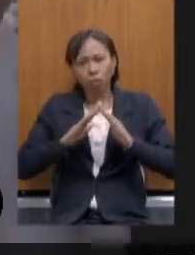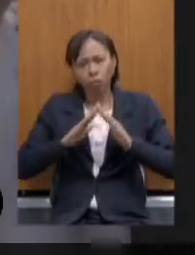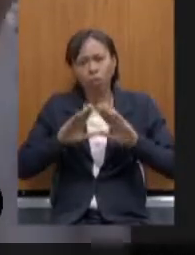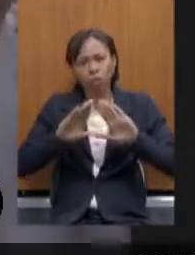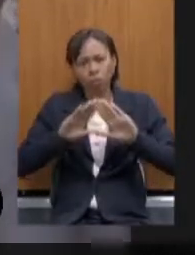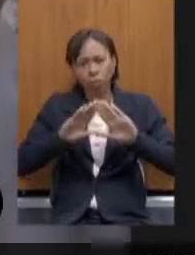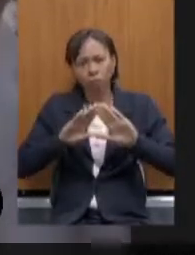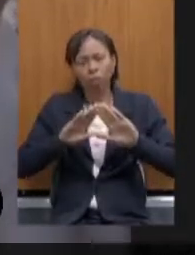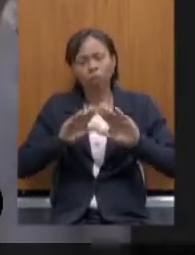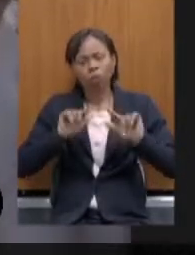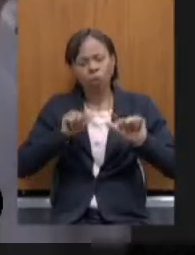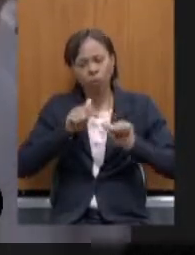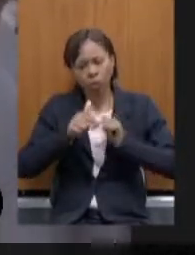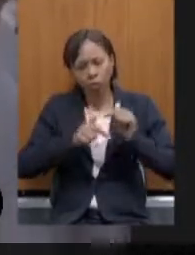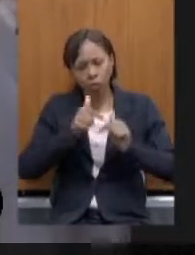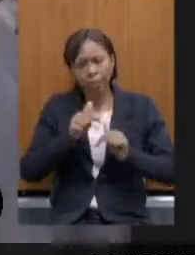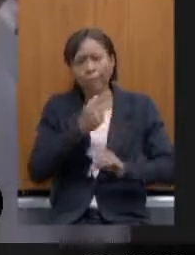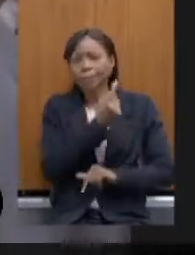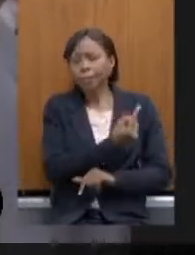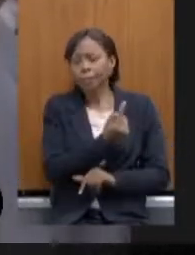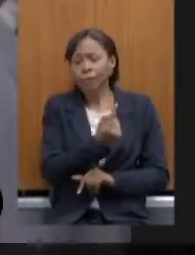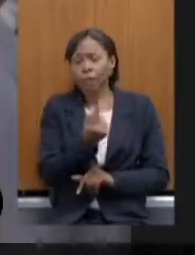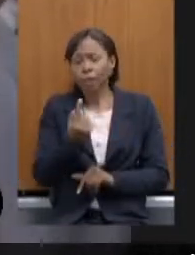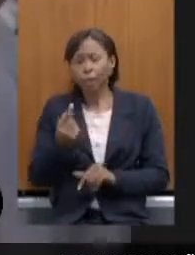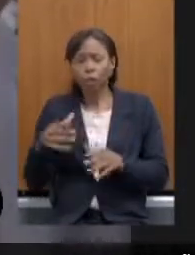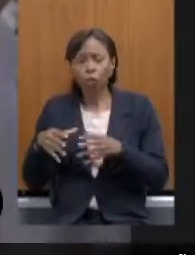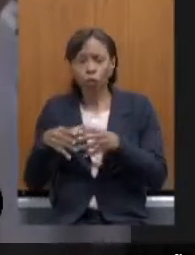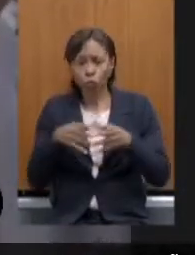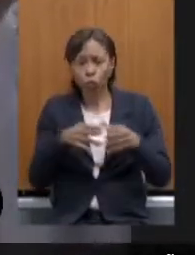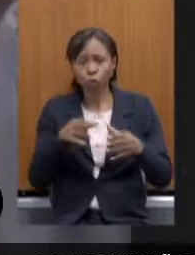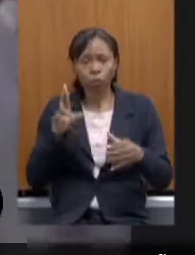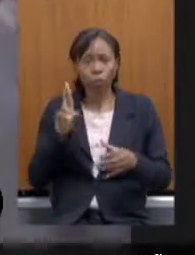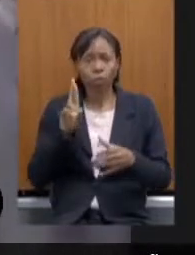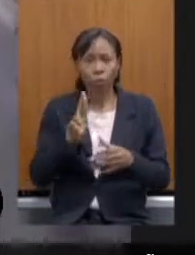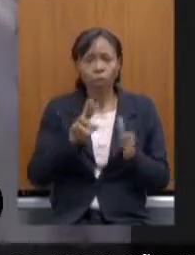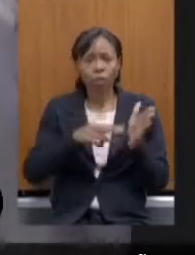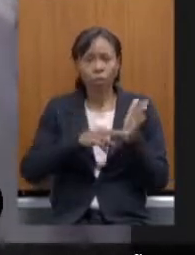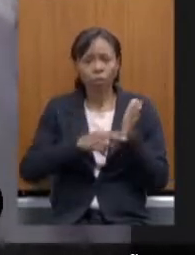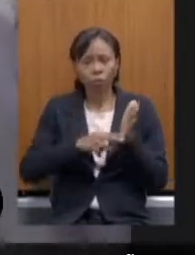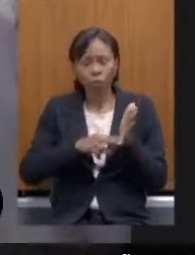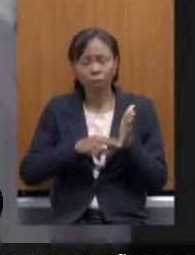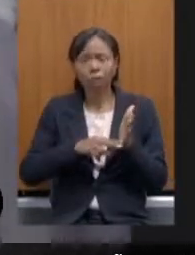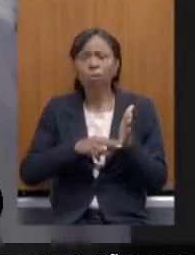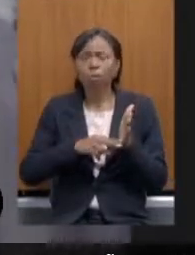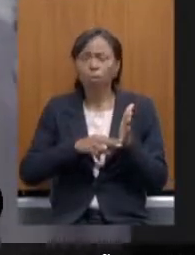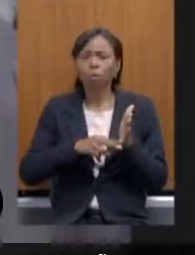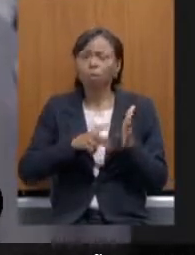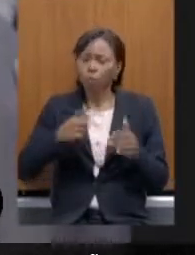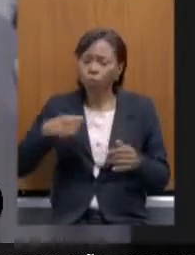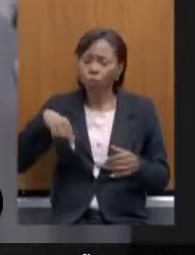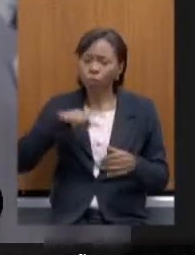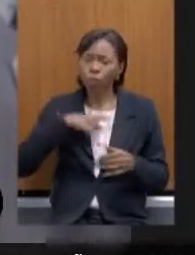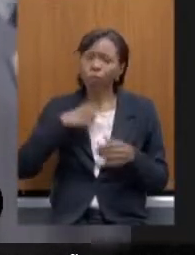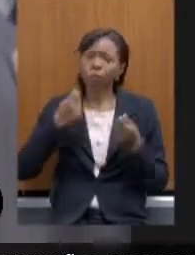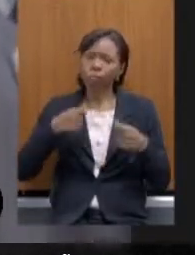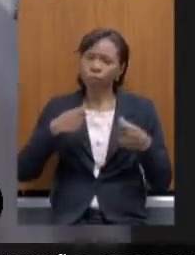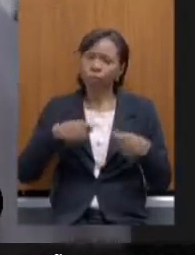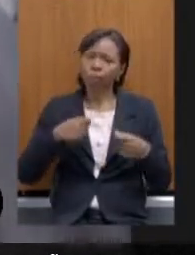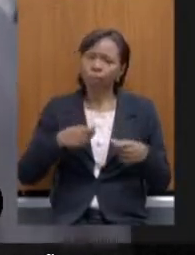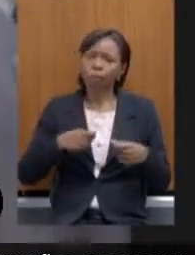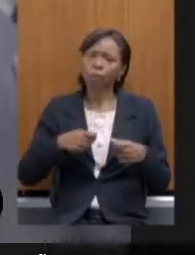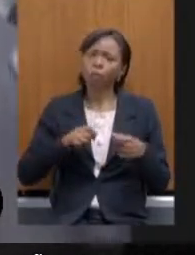e deixar para cada um dos nossos representantes de presente cidades ficar que nós precisamos realmente se